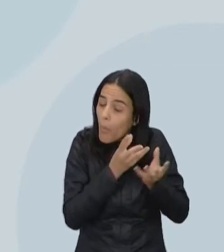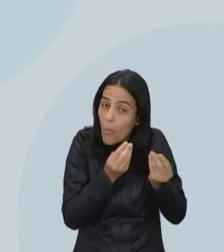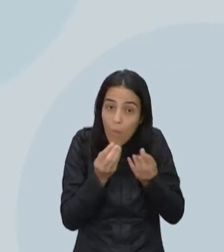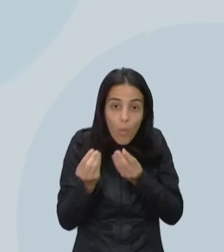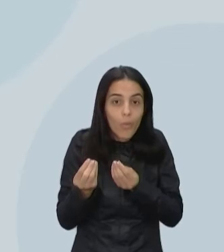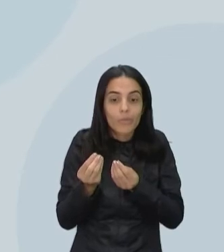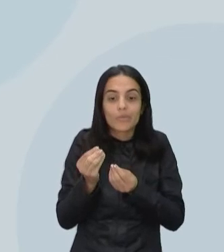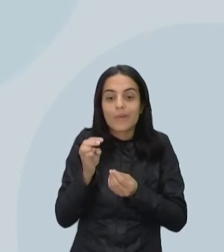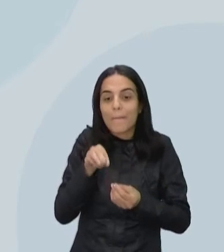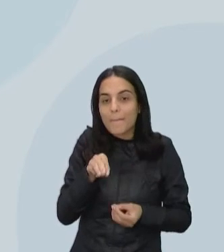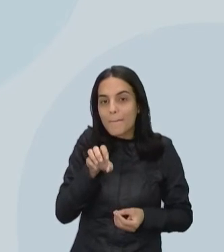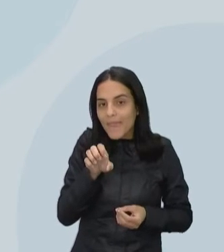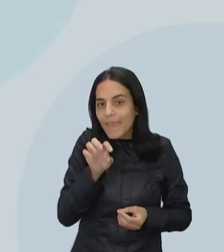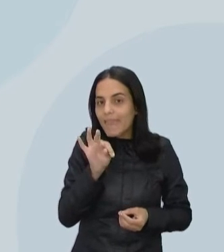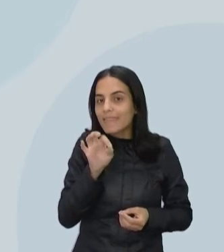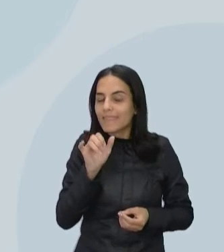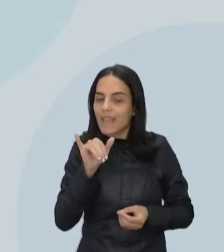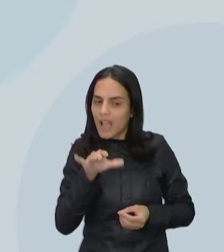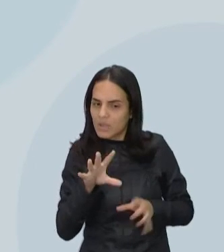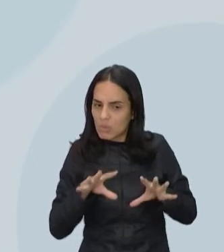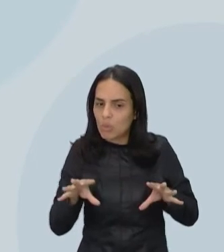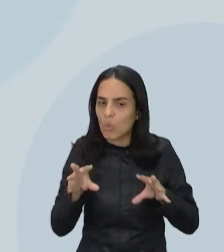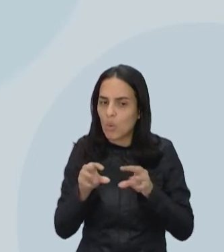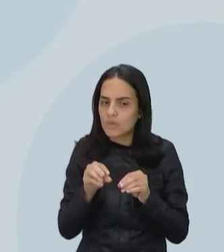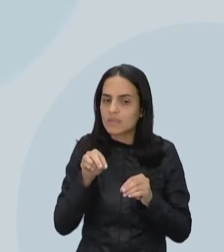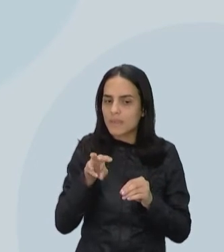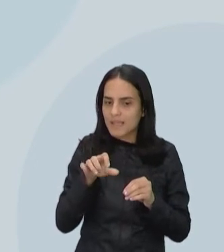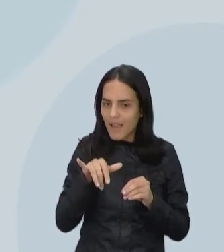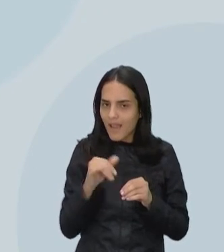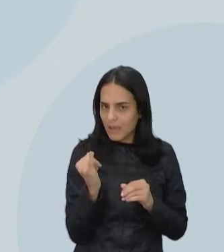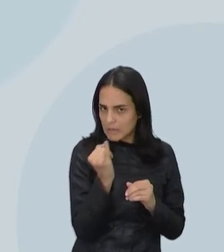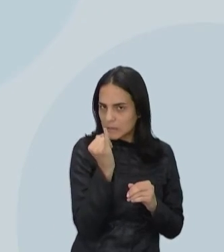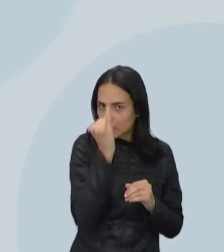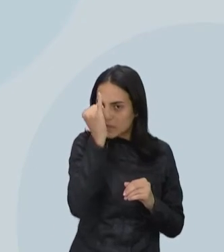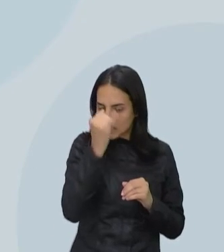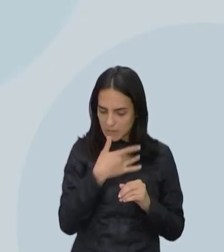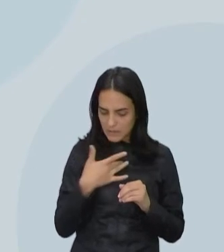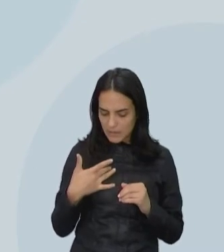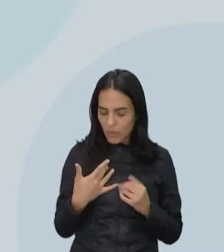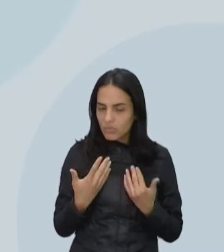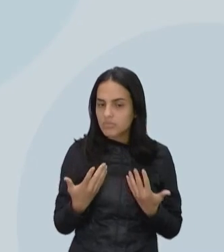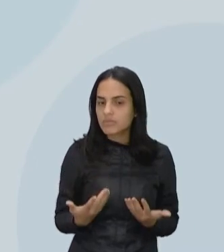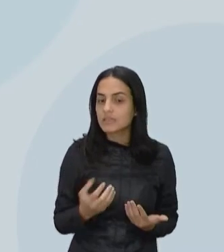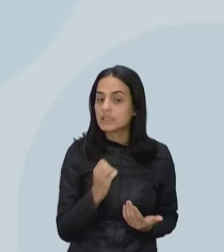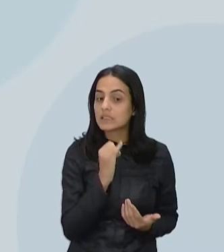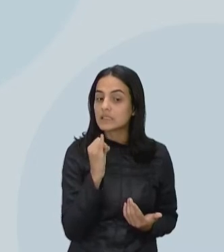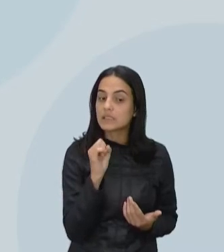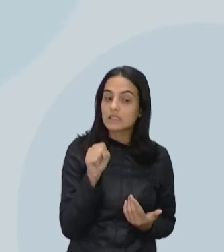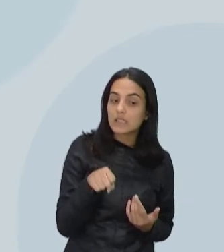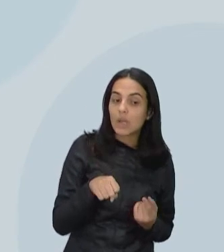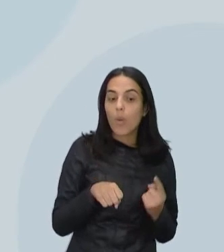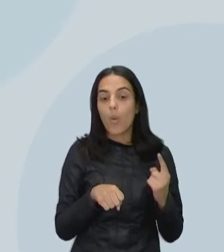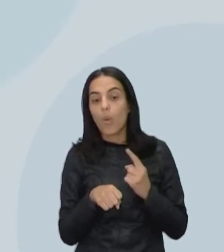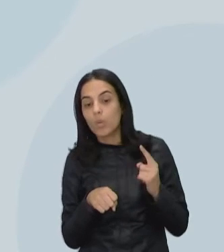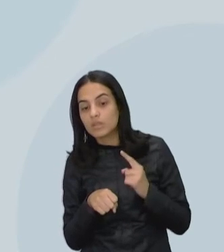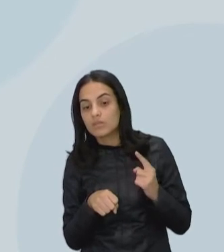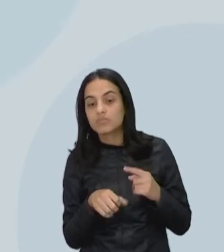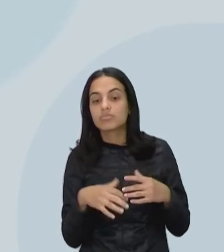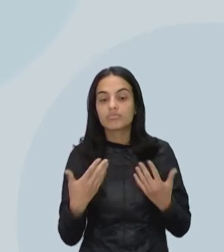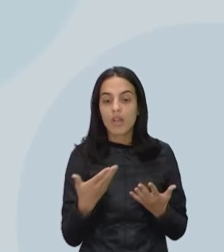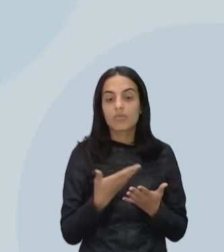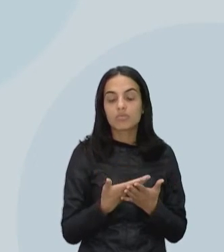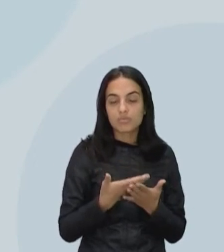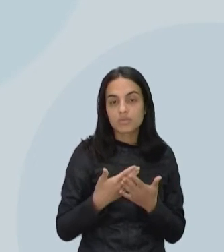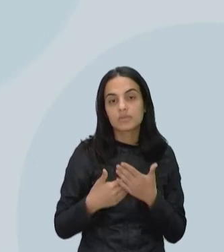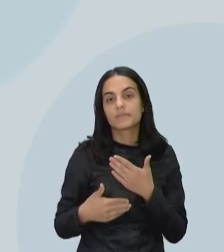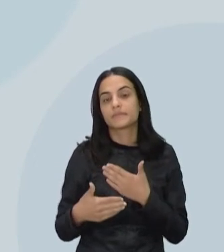alguns metais? Todos os metais são biologicamente importantes para a saúde? Se sim ou não? Então, o estudo que nós